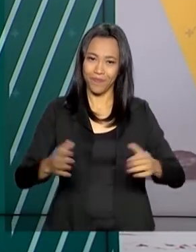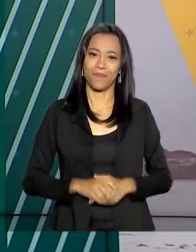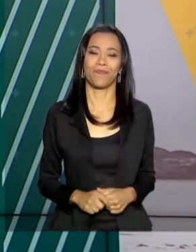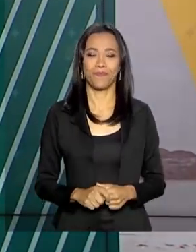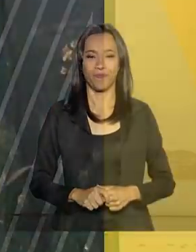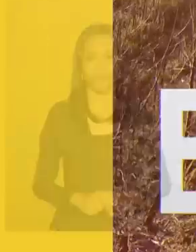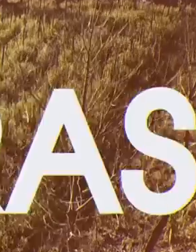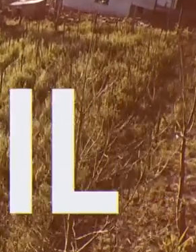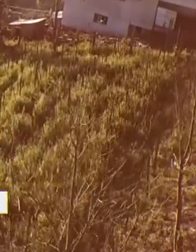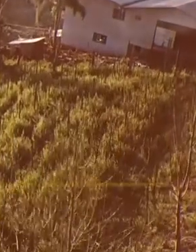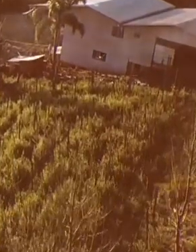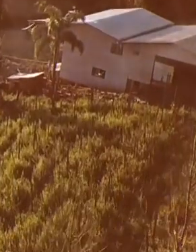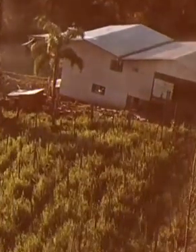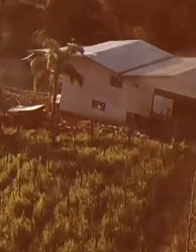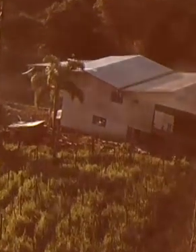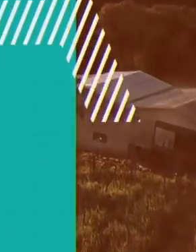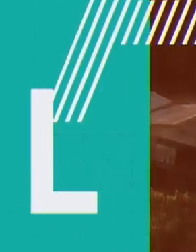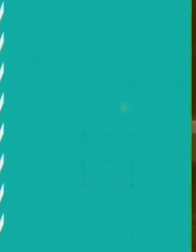ar